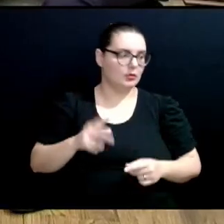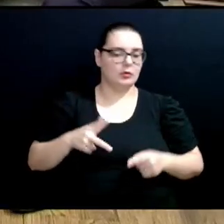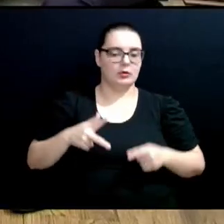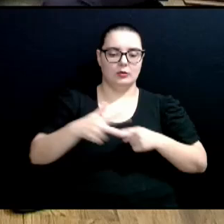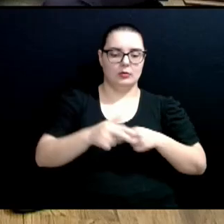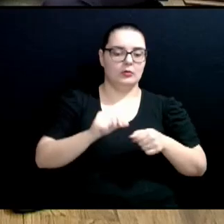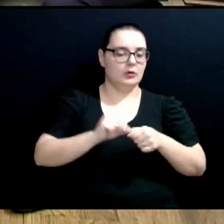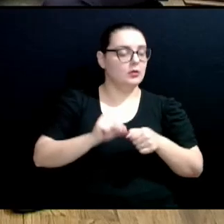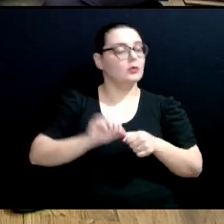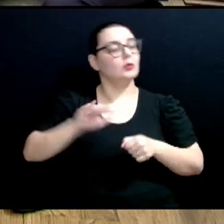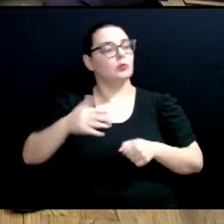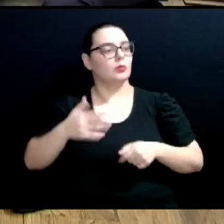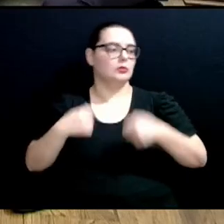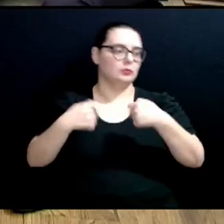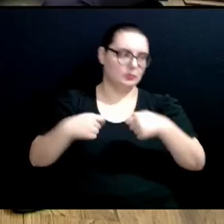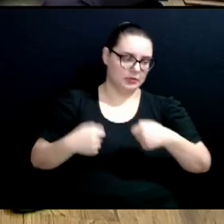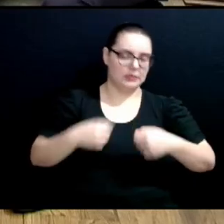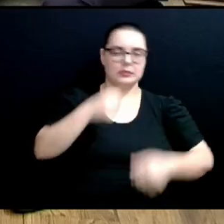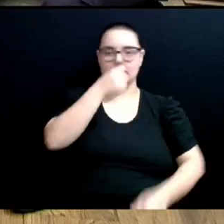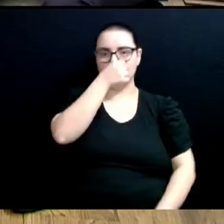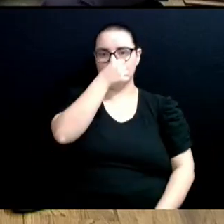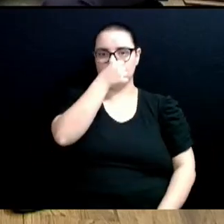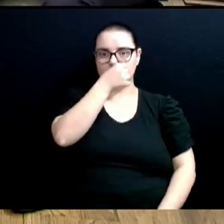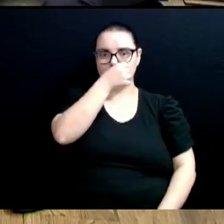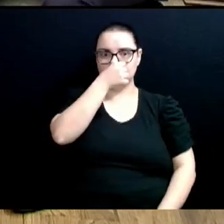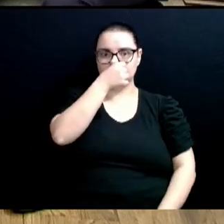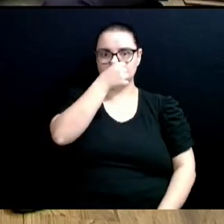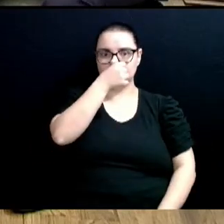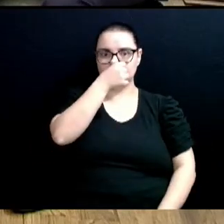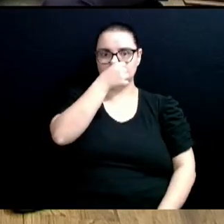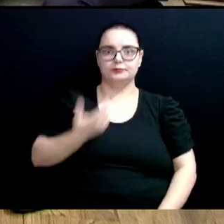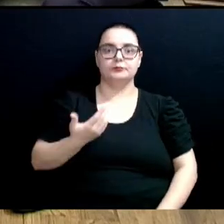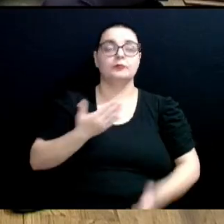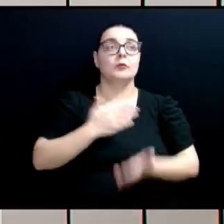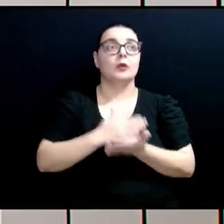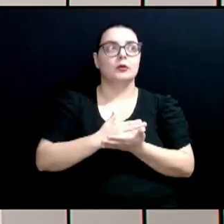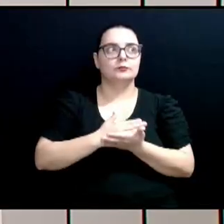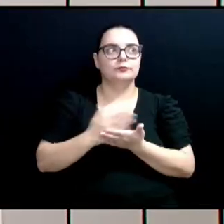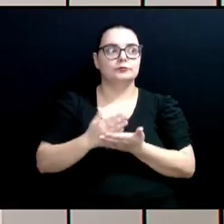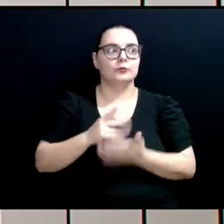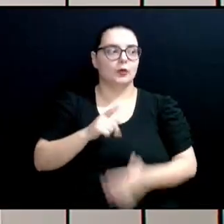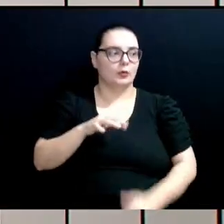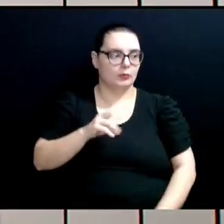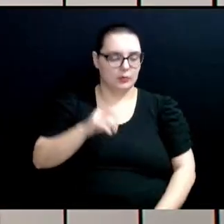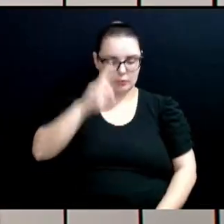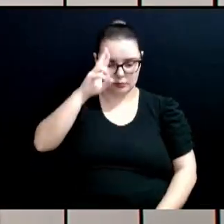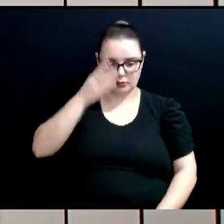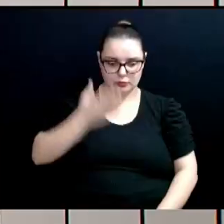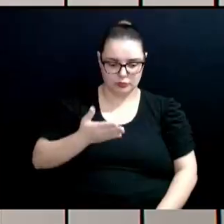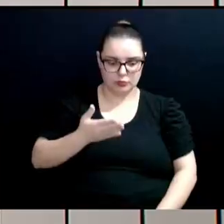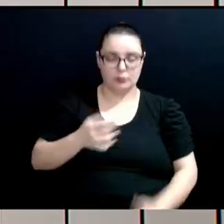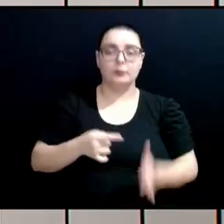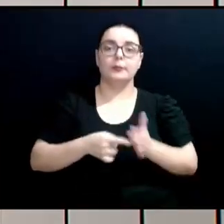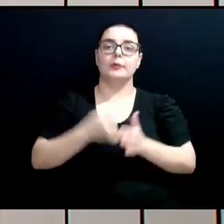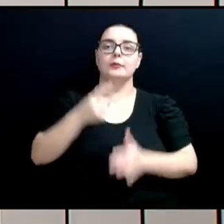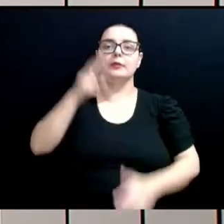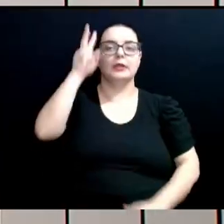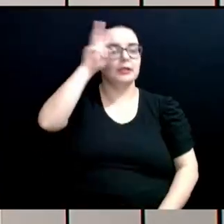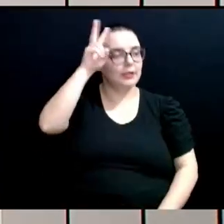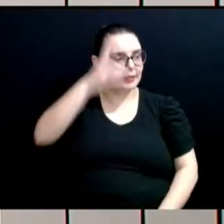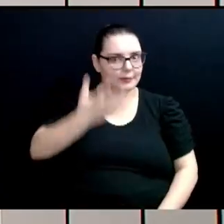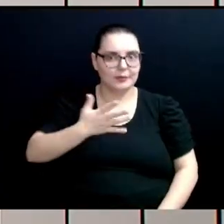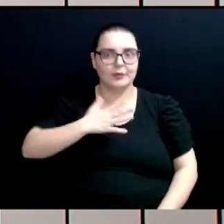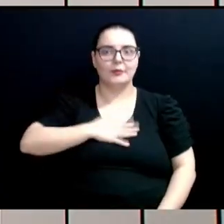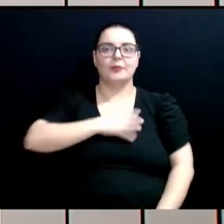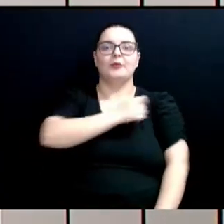apenas quando o necessário. Eu vou começar, Paulo, com o senhor e primeiro relembrando as minhas aulas de